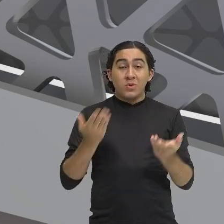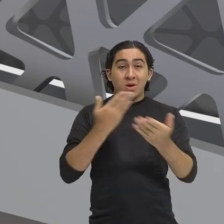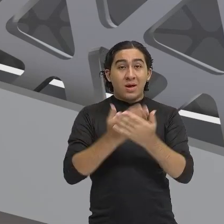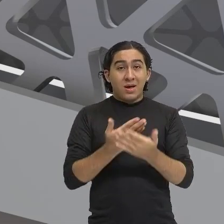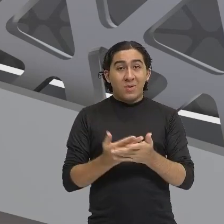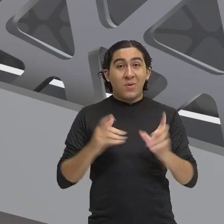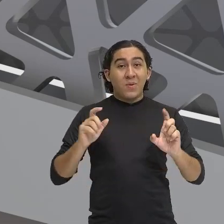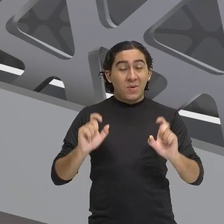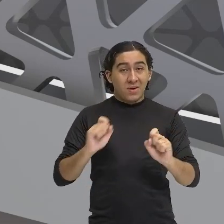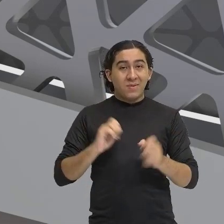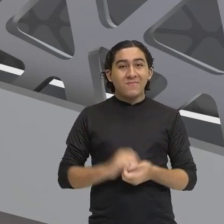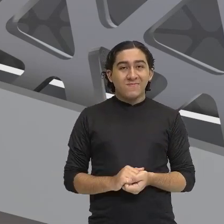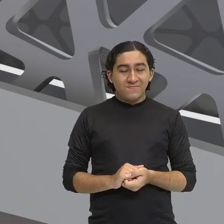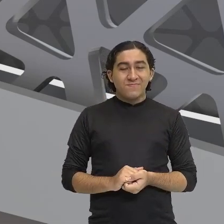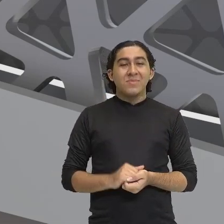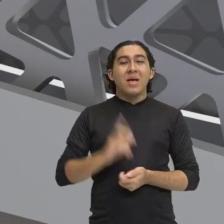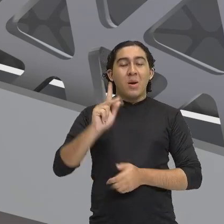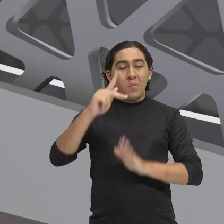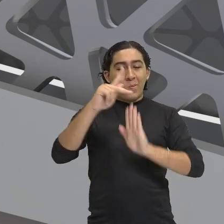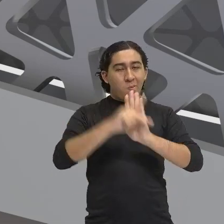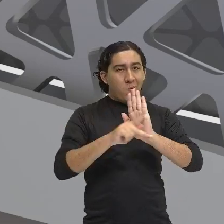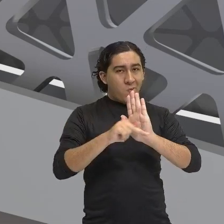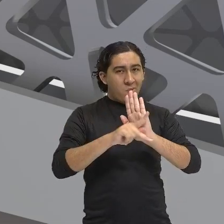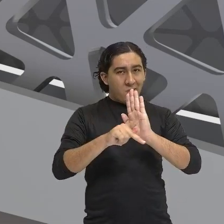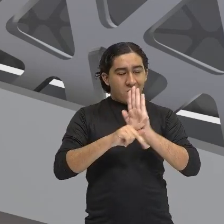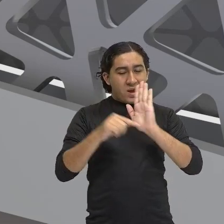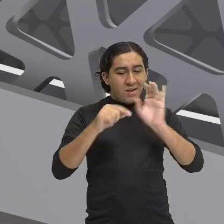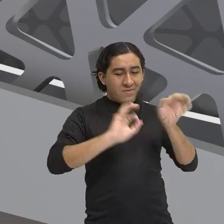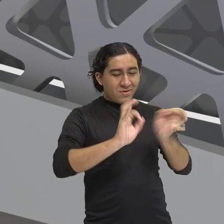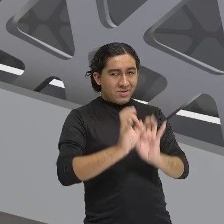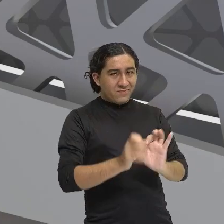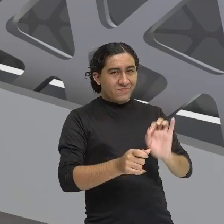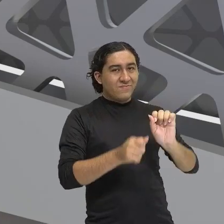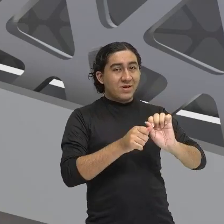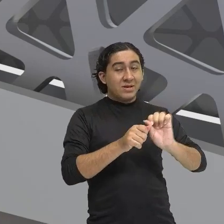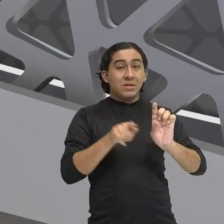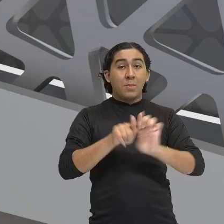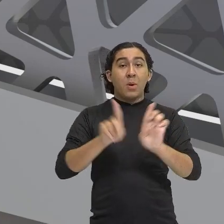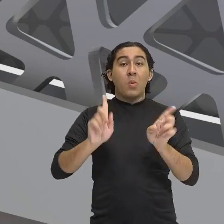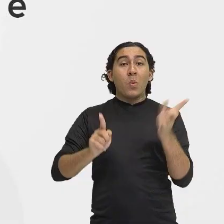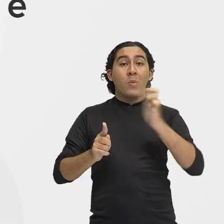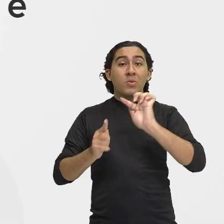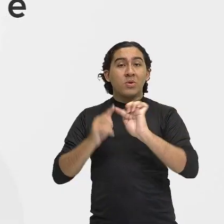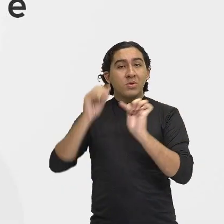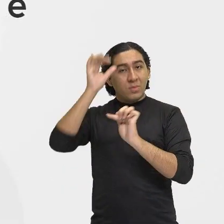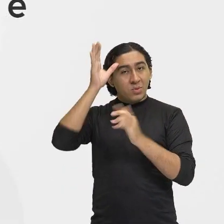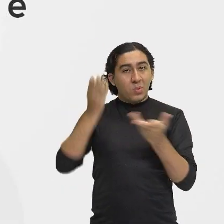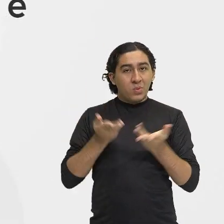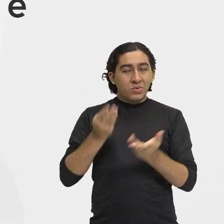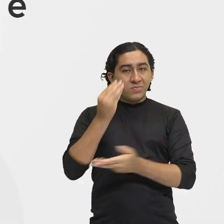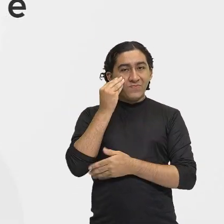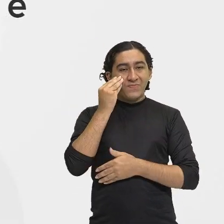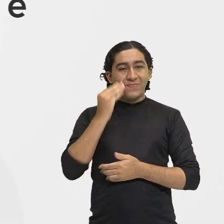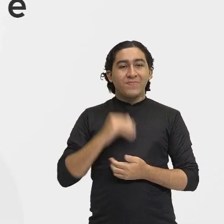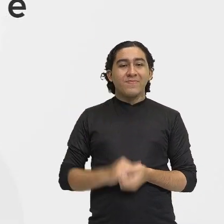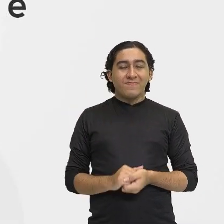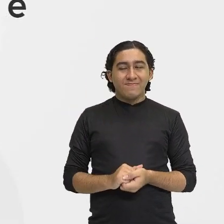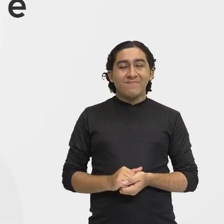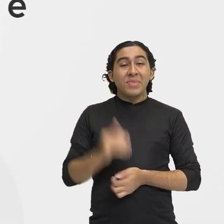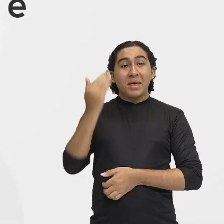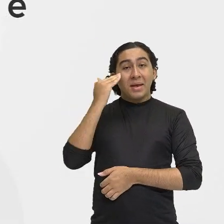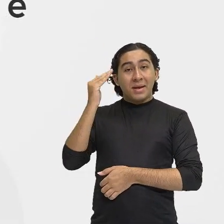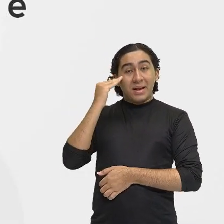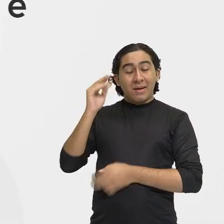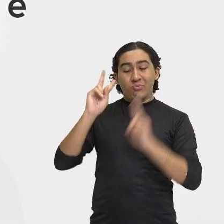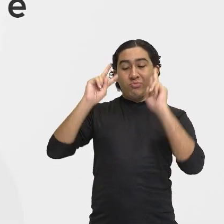do Projetei e nós vamos hoje ter como objeto de conhecimento, vamos lá, compreensão